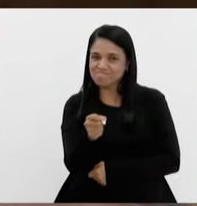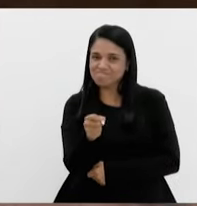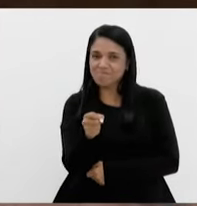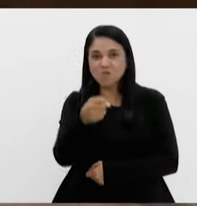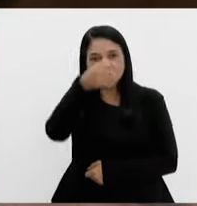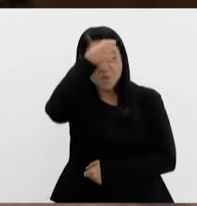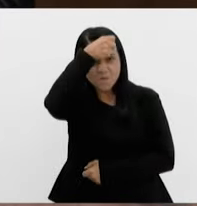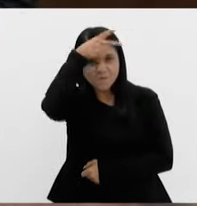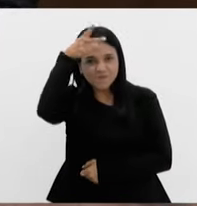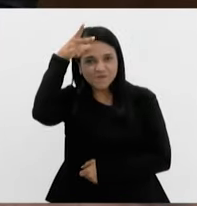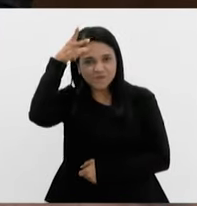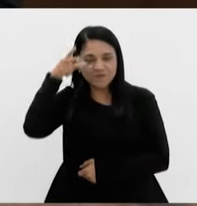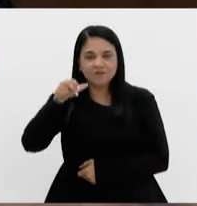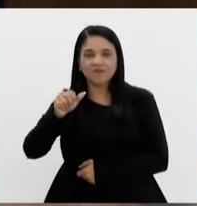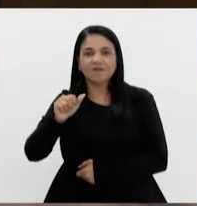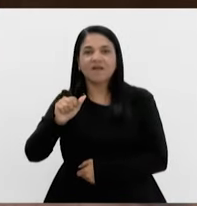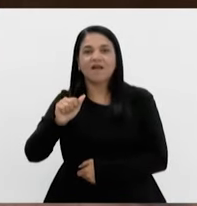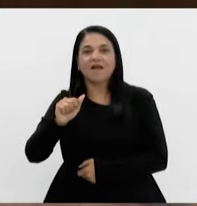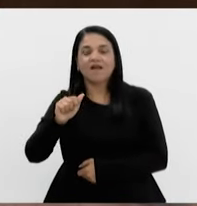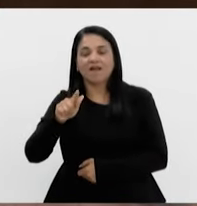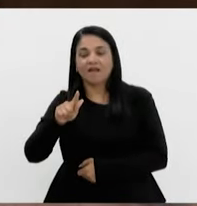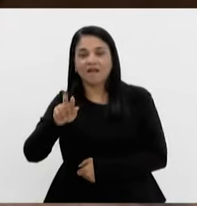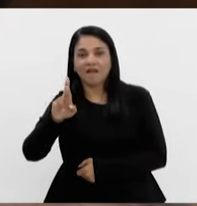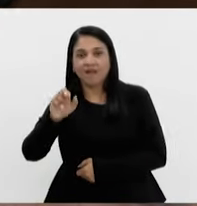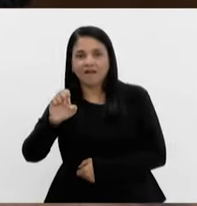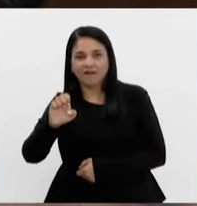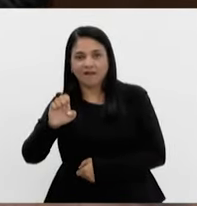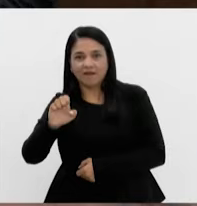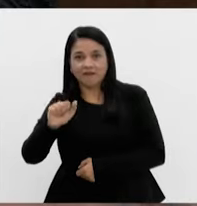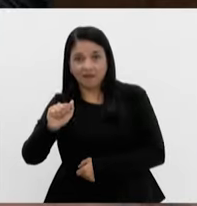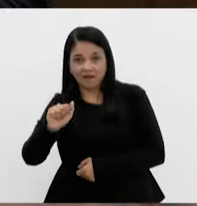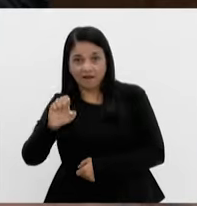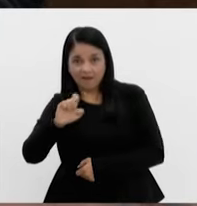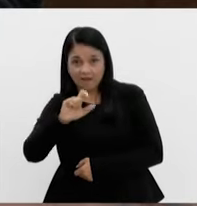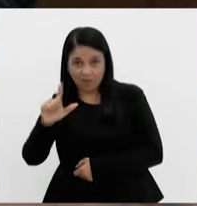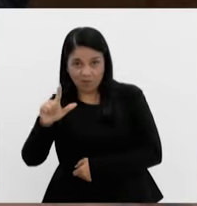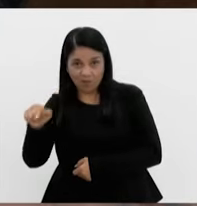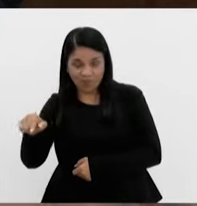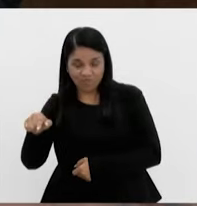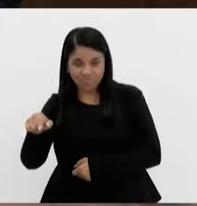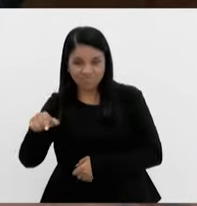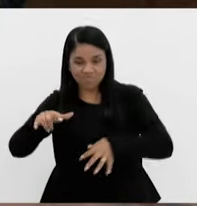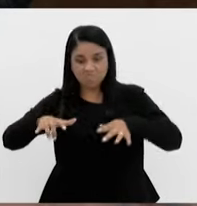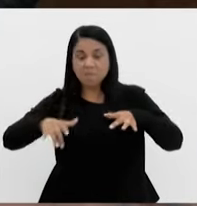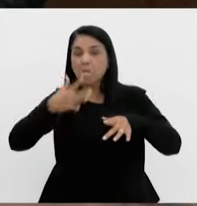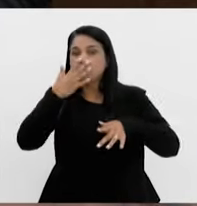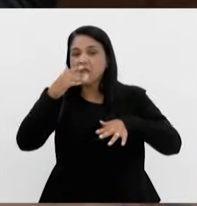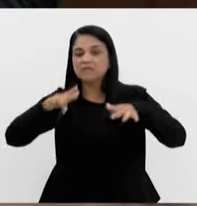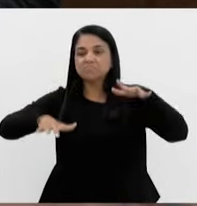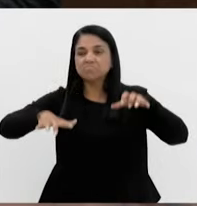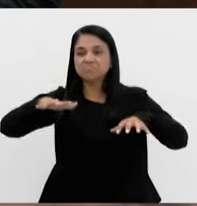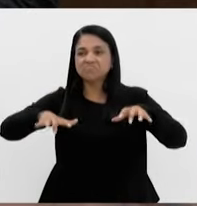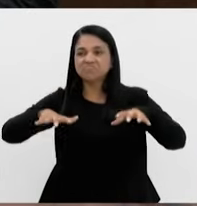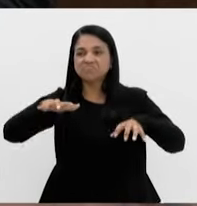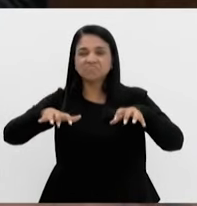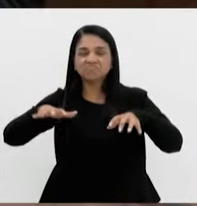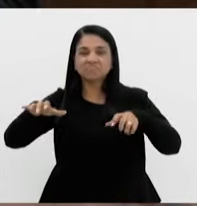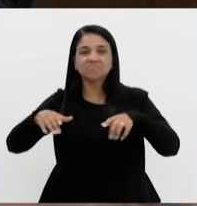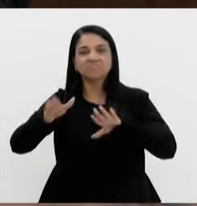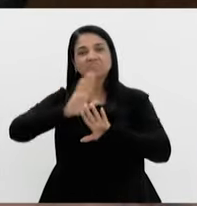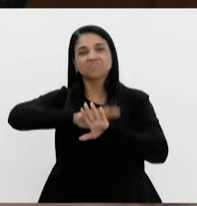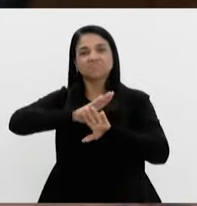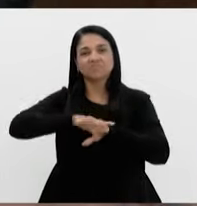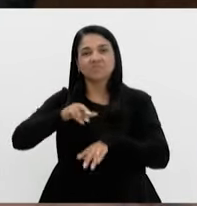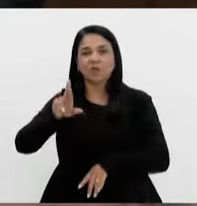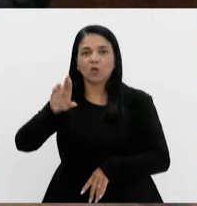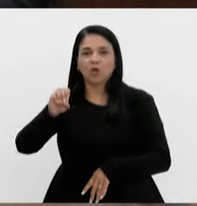é o prefeito axo grael ele manda e desmanda no governo Na verdade o axo grael é uma